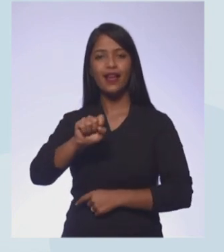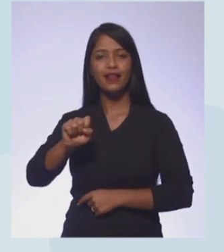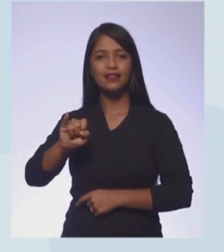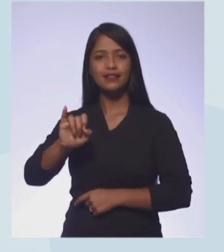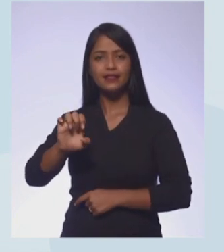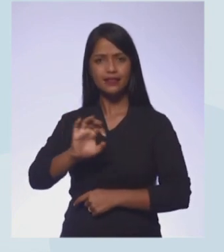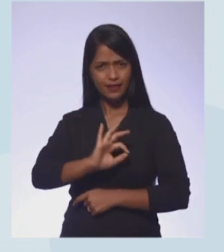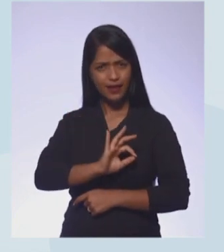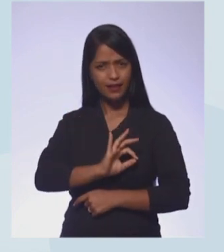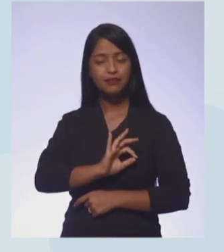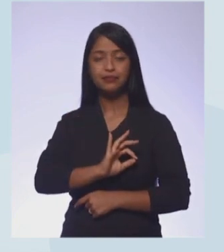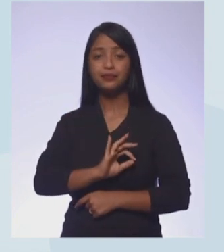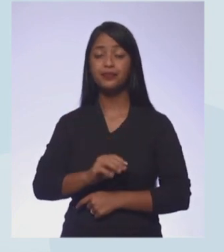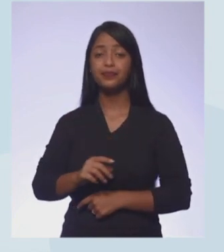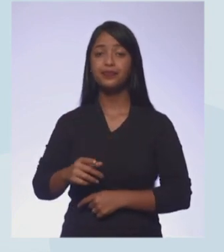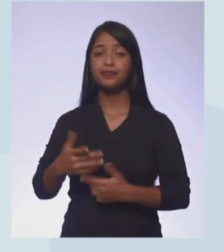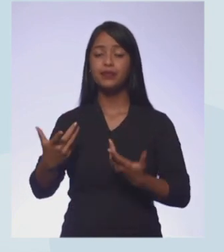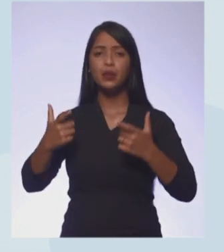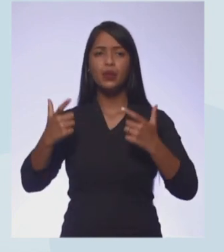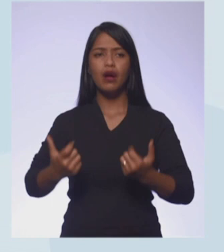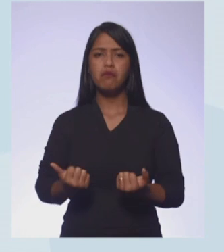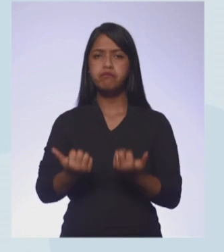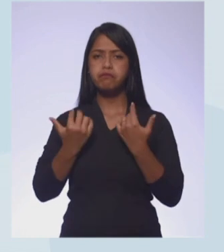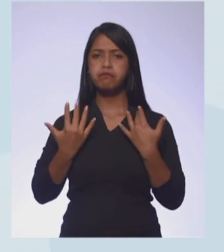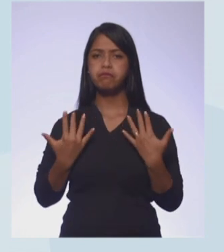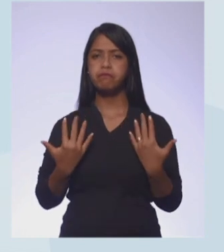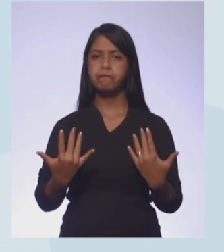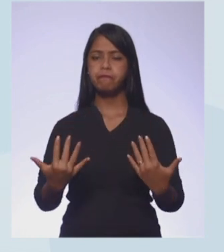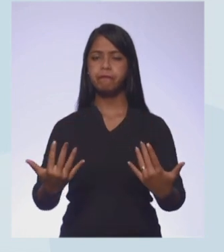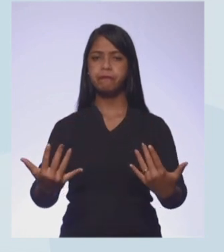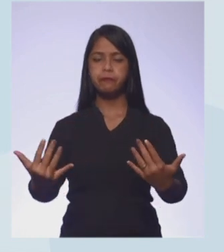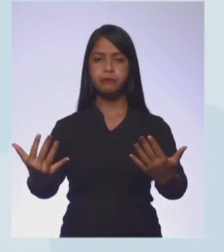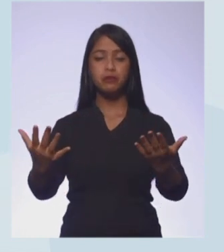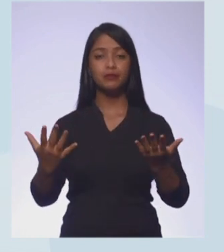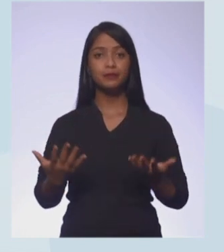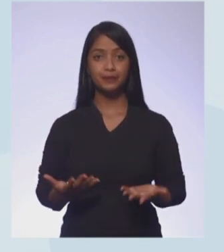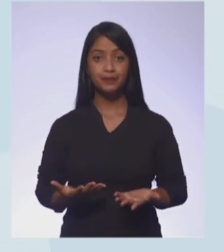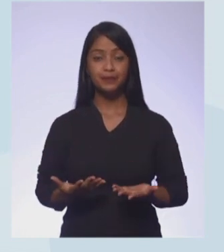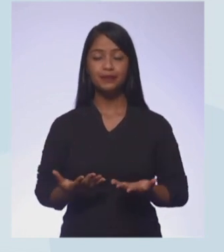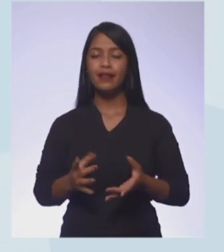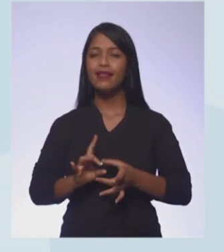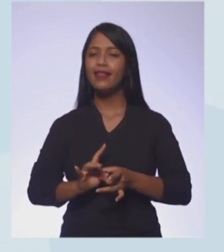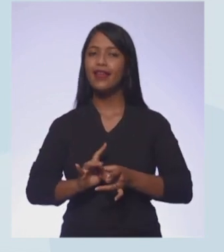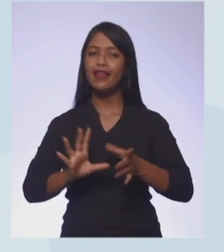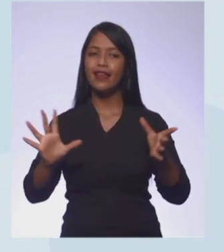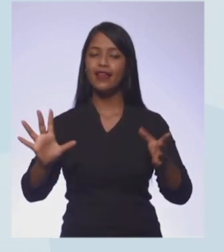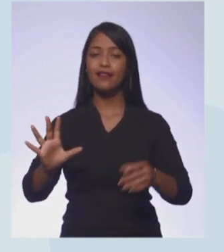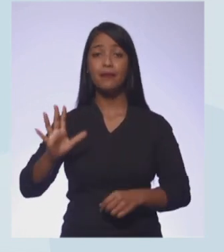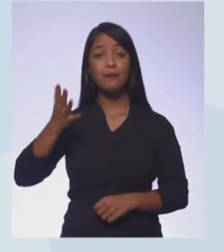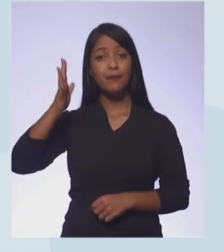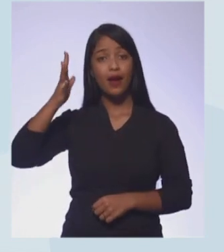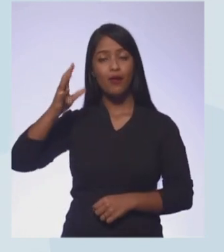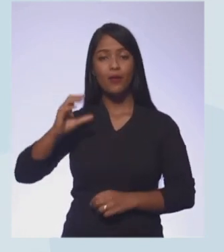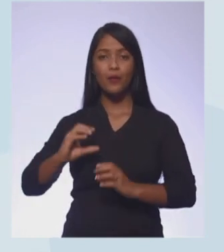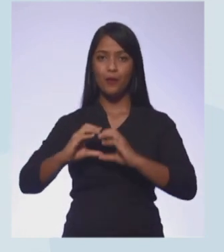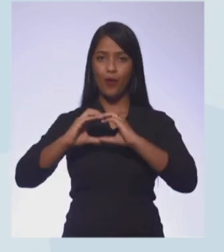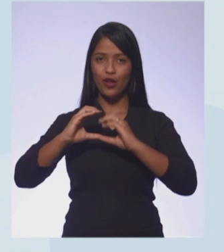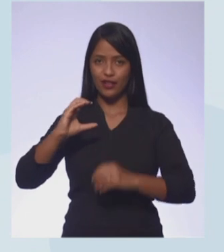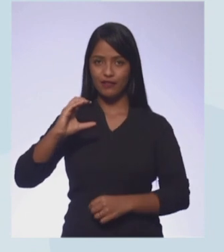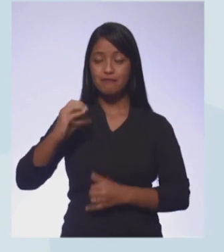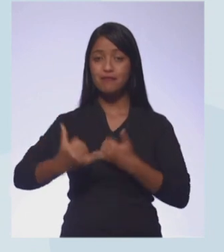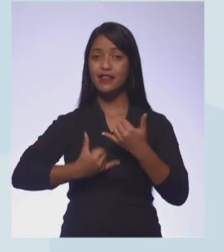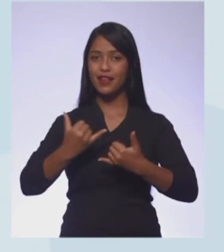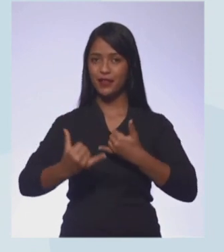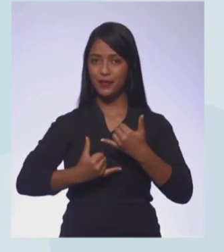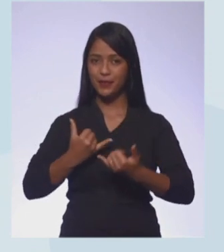né? Que parecia assim. E num campo de trigo, enfim, de alguma coisa assim, mas correndo livre com uma bolinha na mão, aparentemente com um brinquedinho